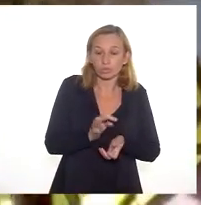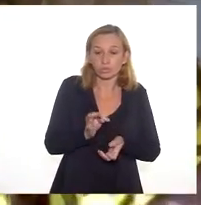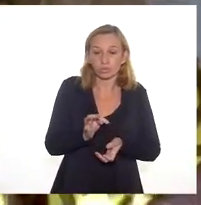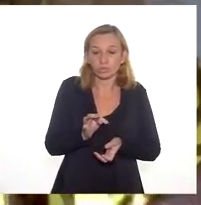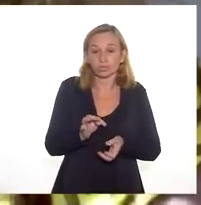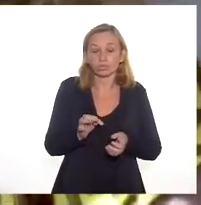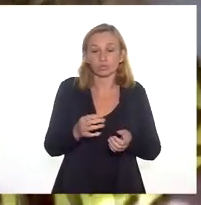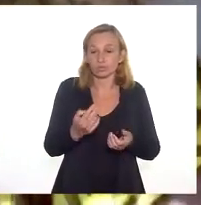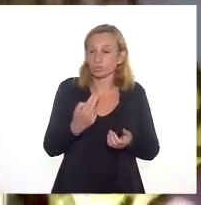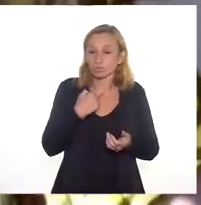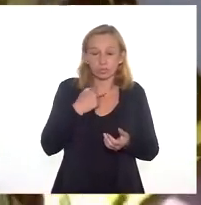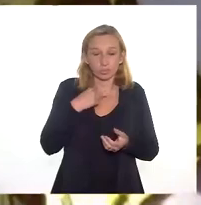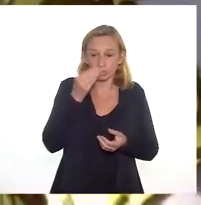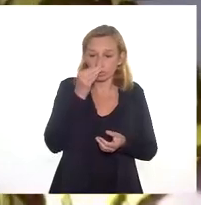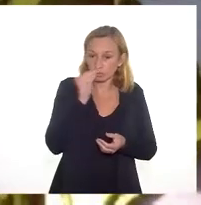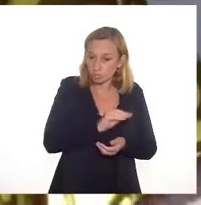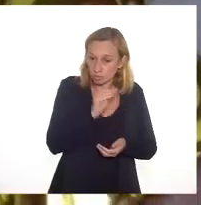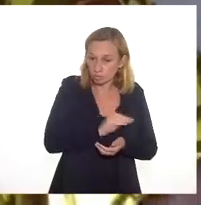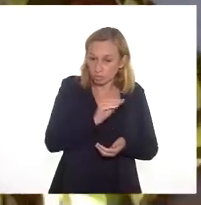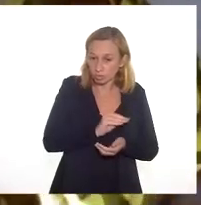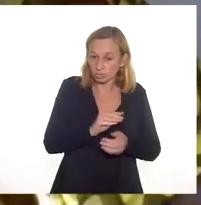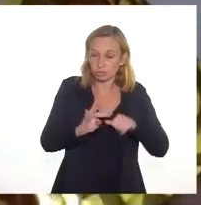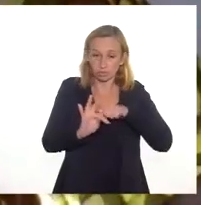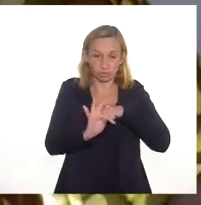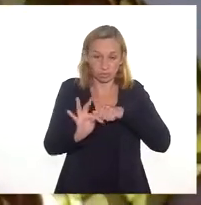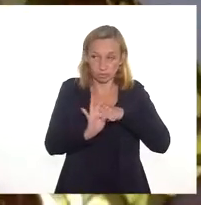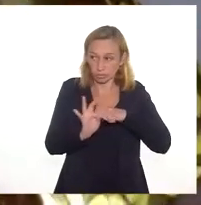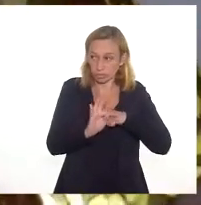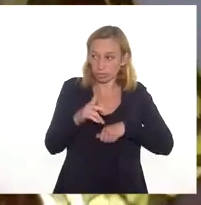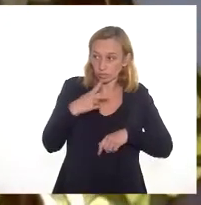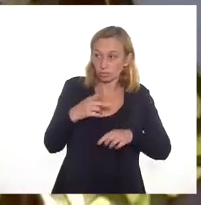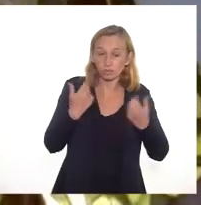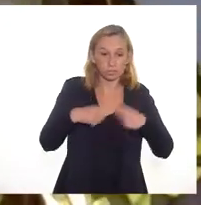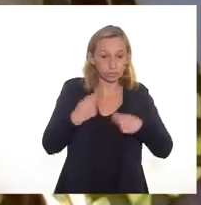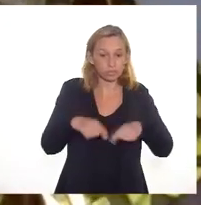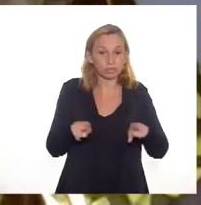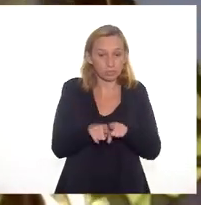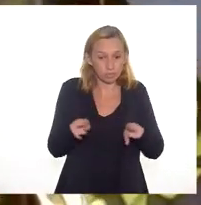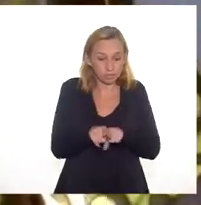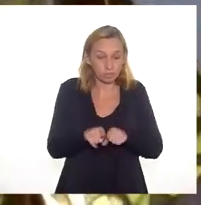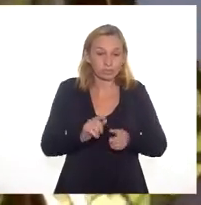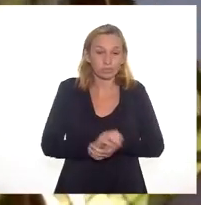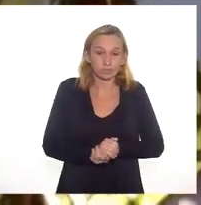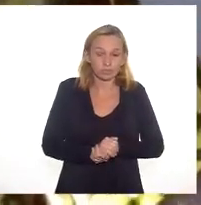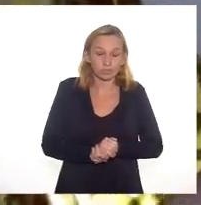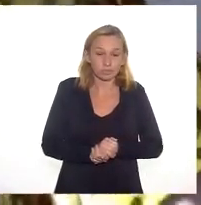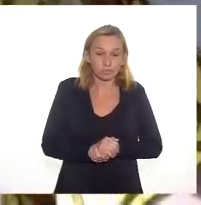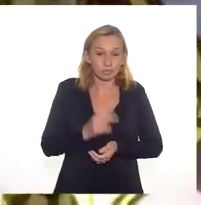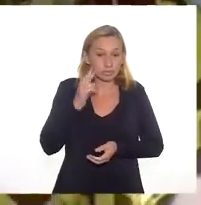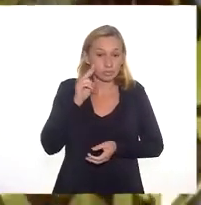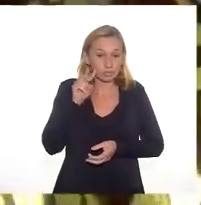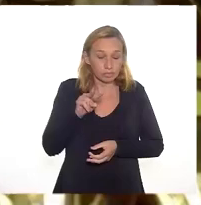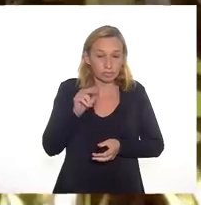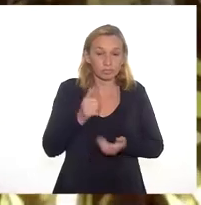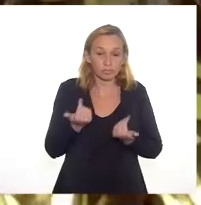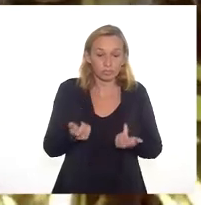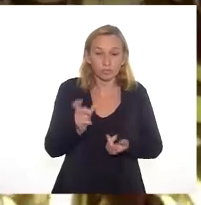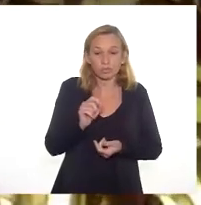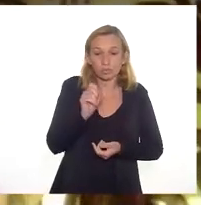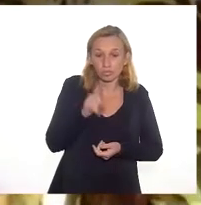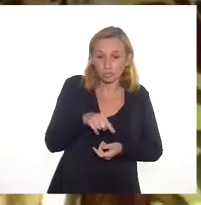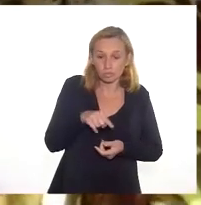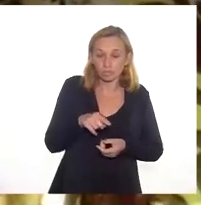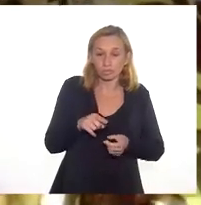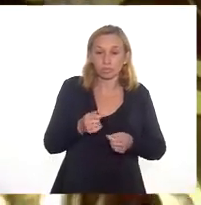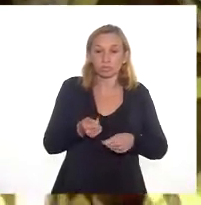solenemente ignorados, né, nos seus pareceres técnicos. É preciso também ter, do ponto de vista, né, do que é hoje a